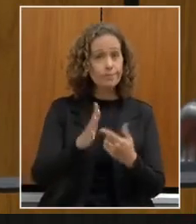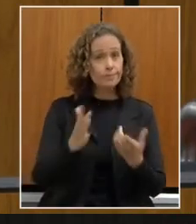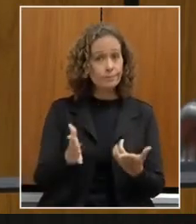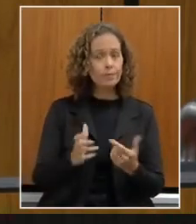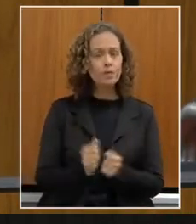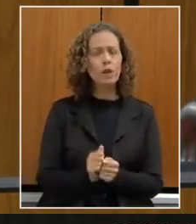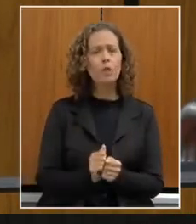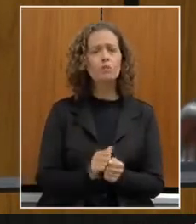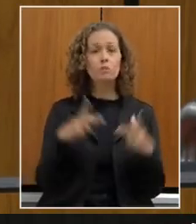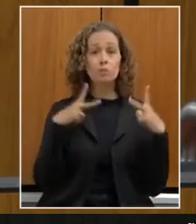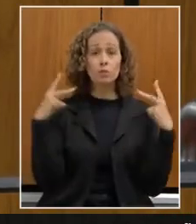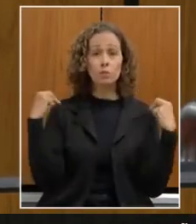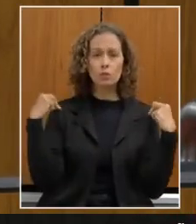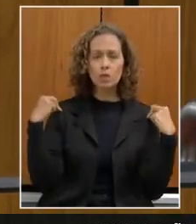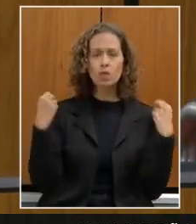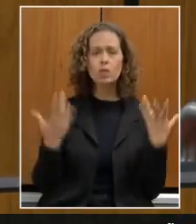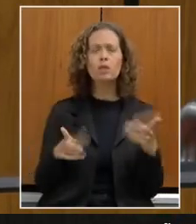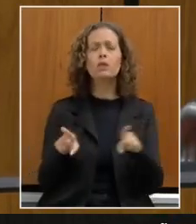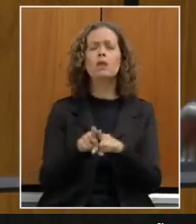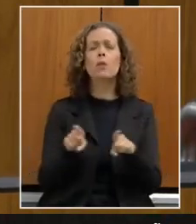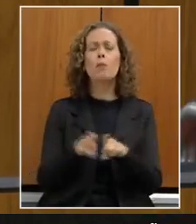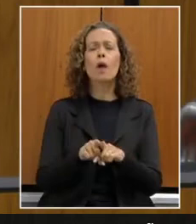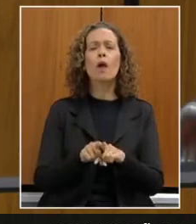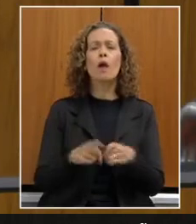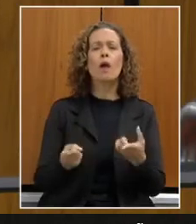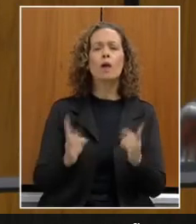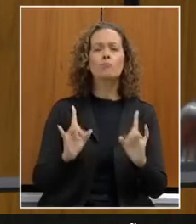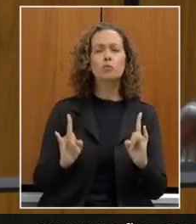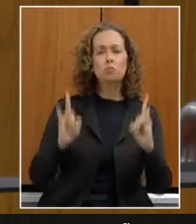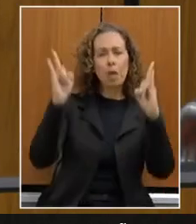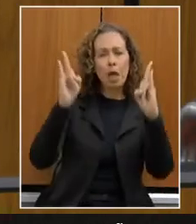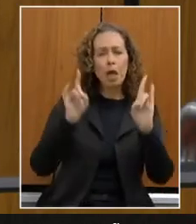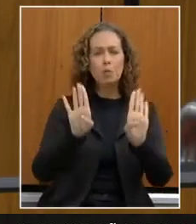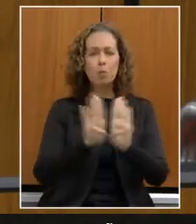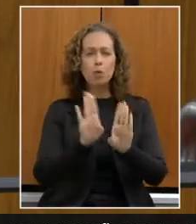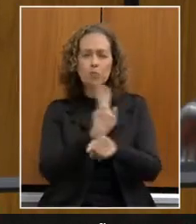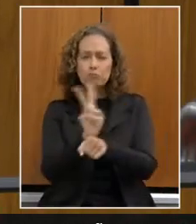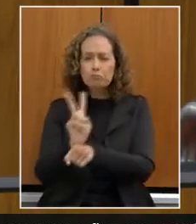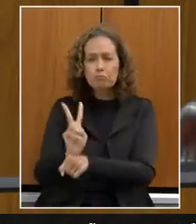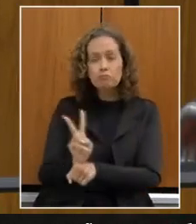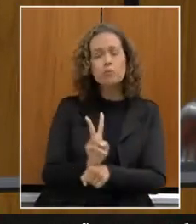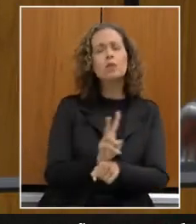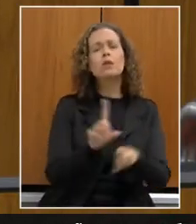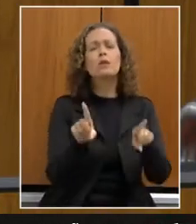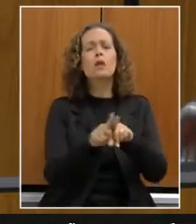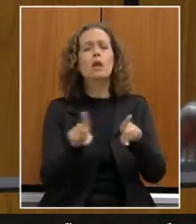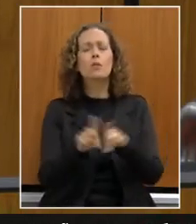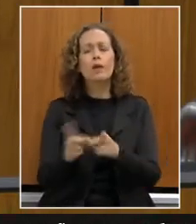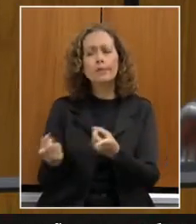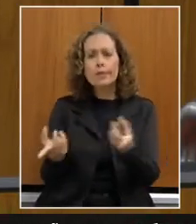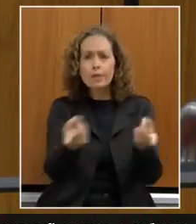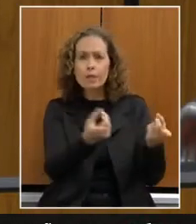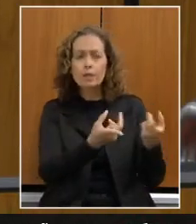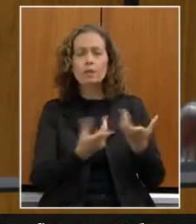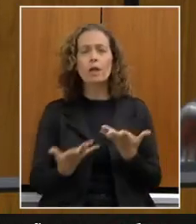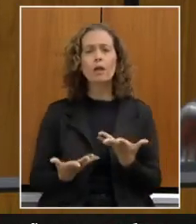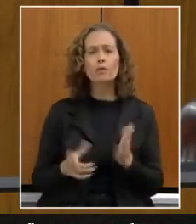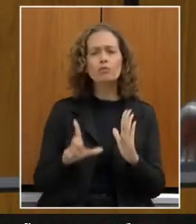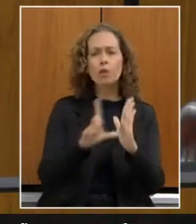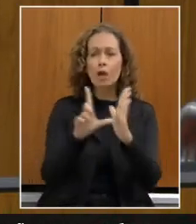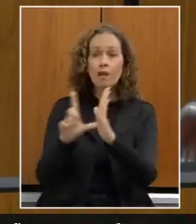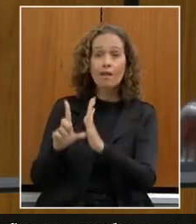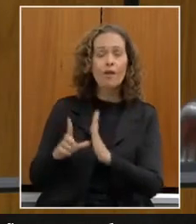caminhoneiros porteiros de edifício vendedores do comércio e motoristas de ônibus estão entre